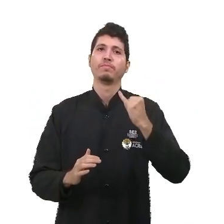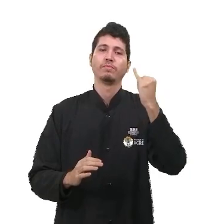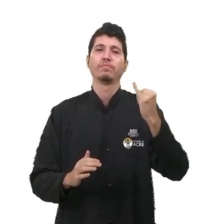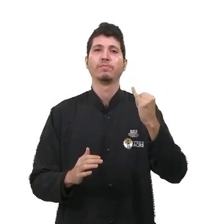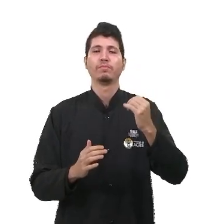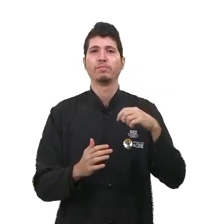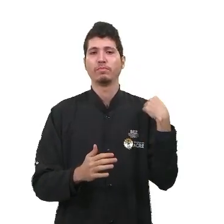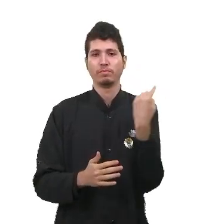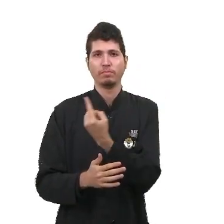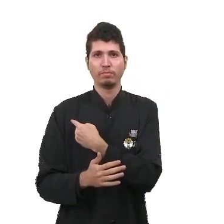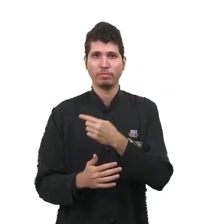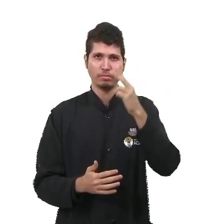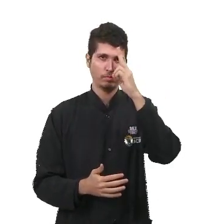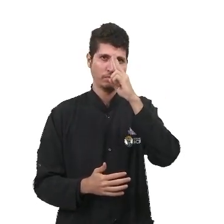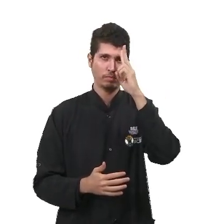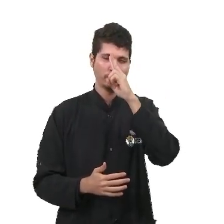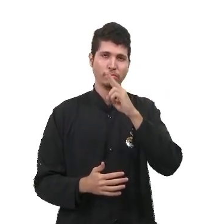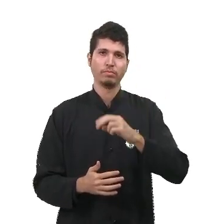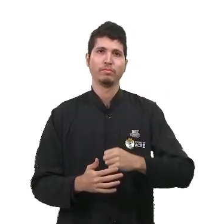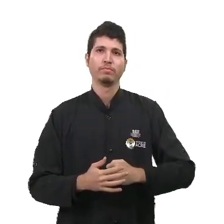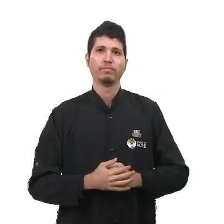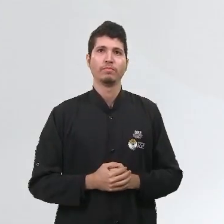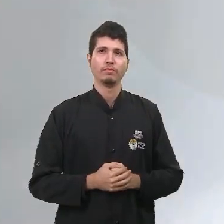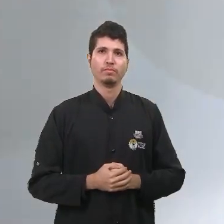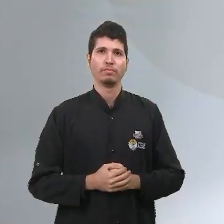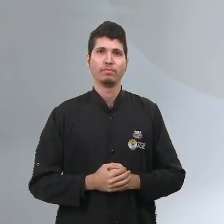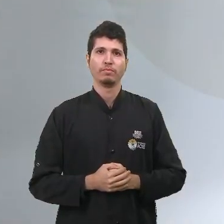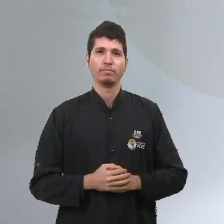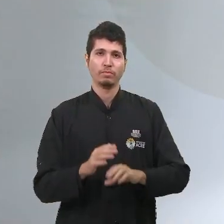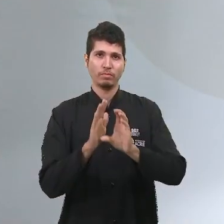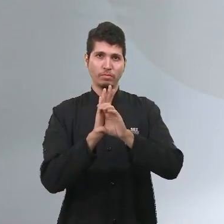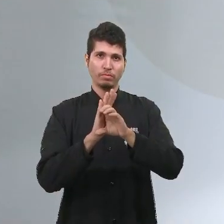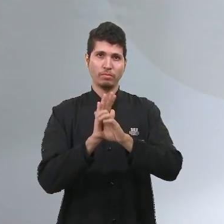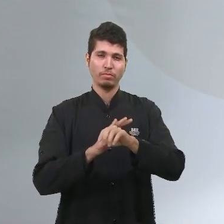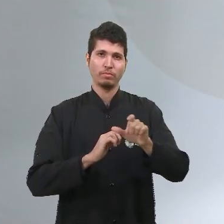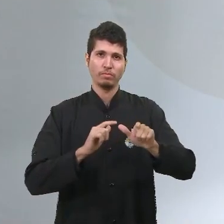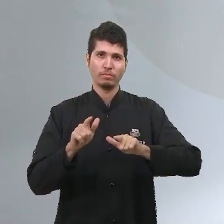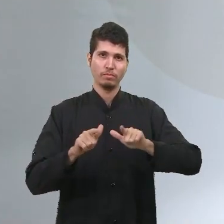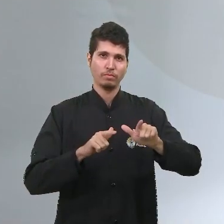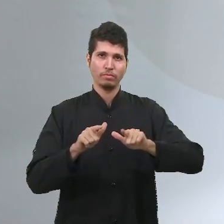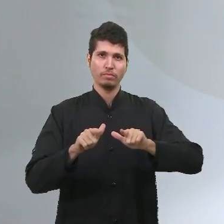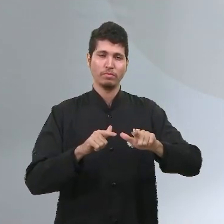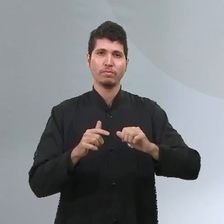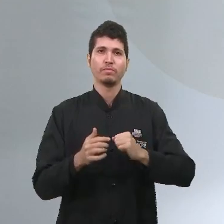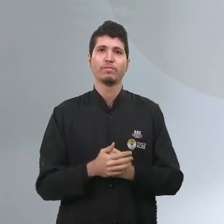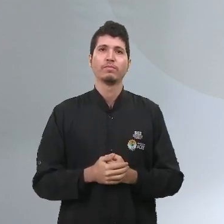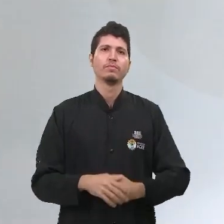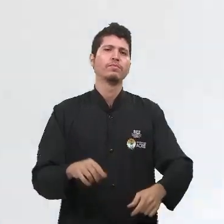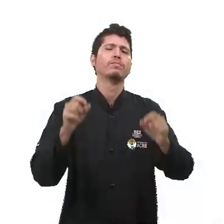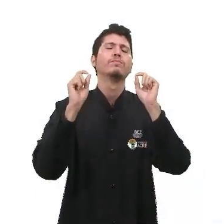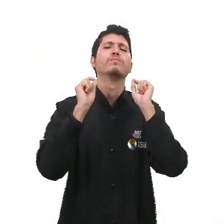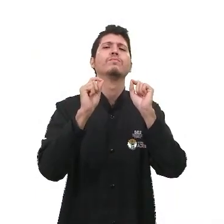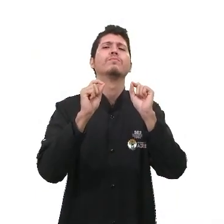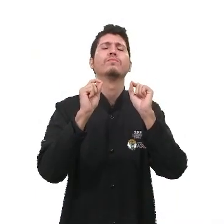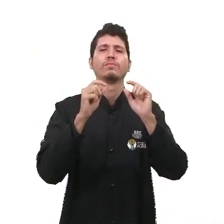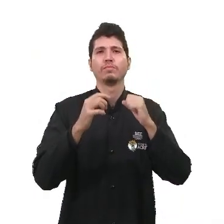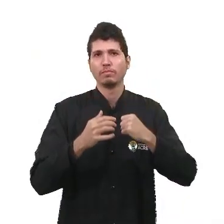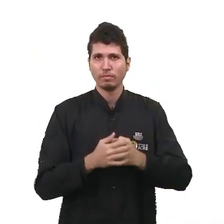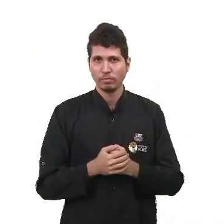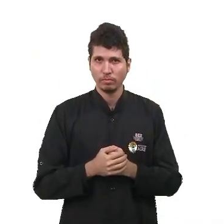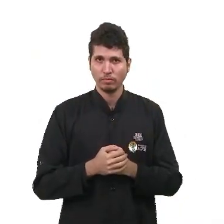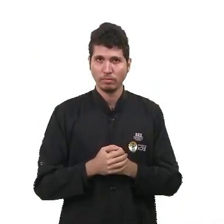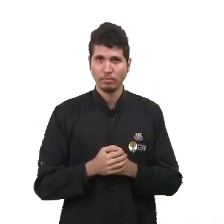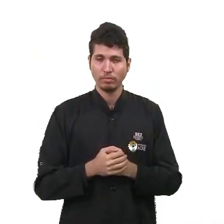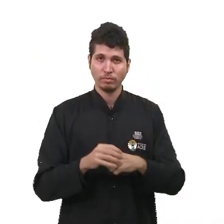chamar a atenção de vocês para o conceito de trabalho. O que seria o conceito de trabalho? É o conjunto